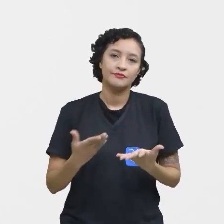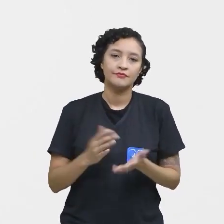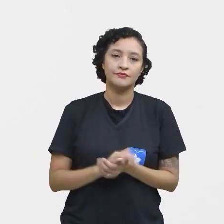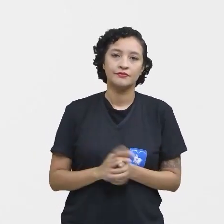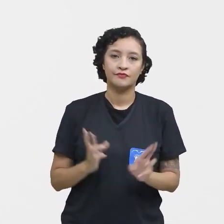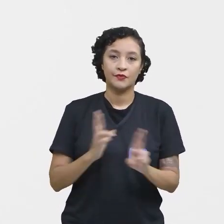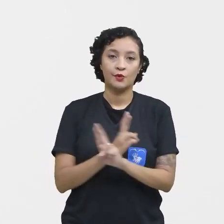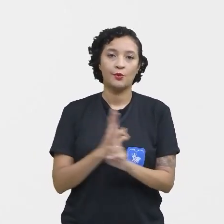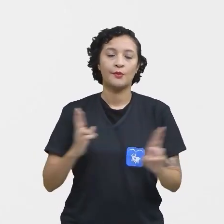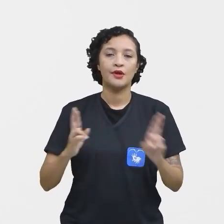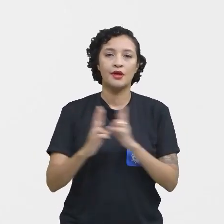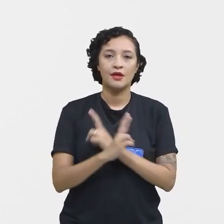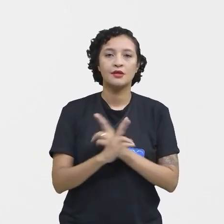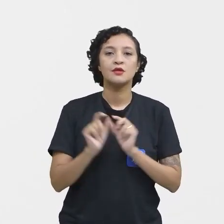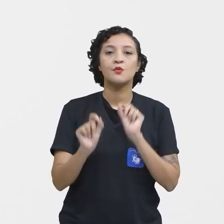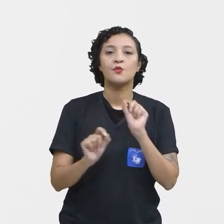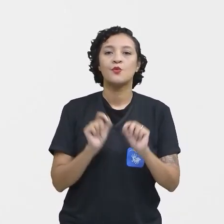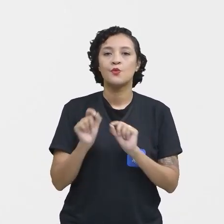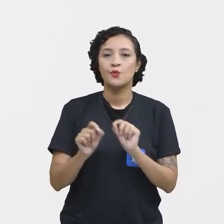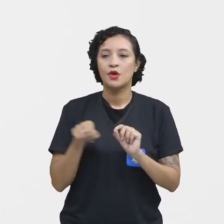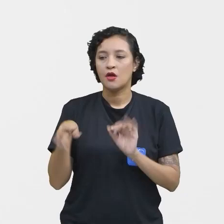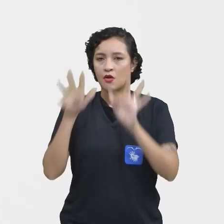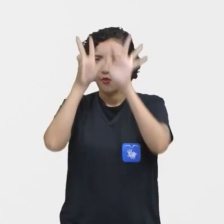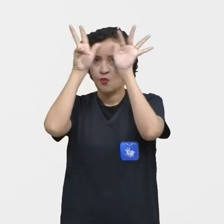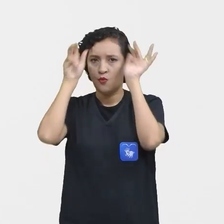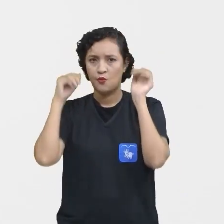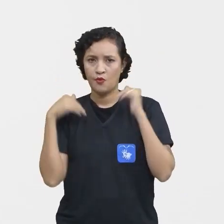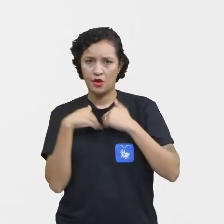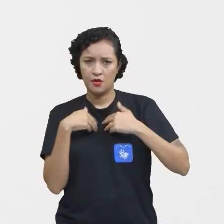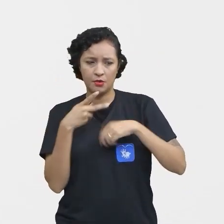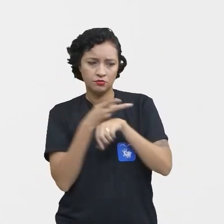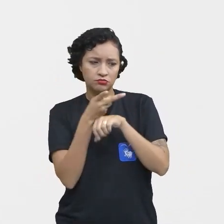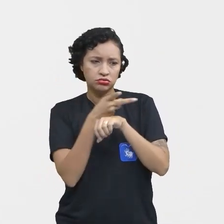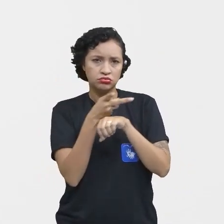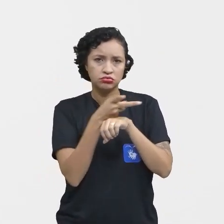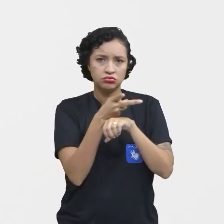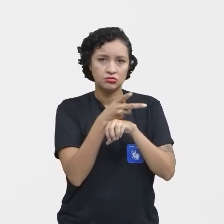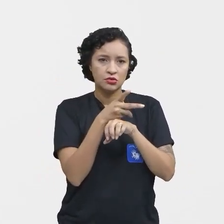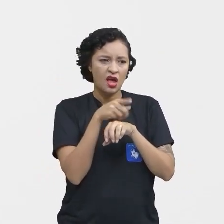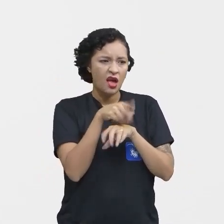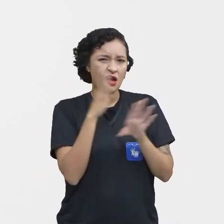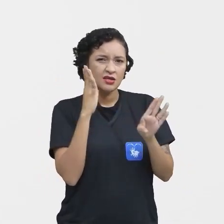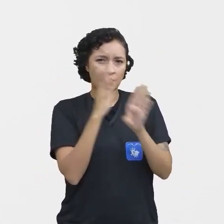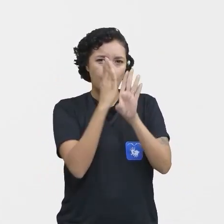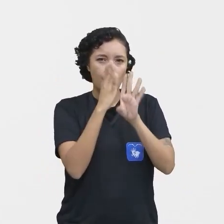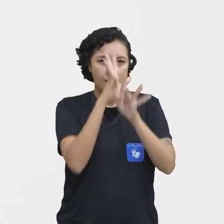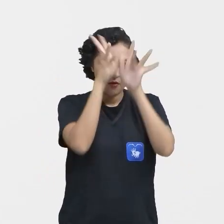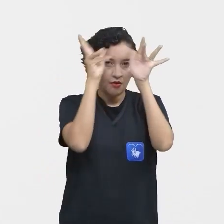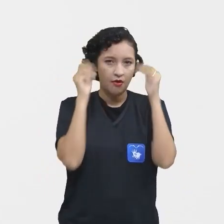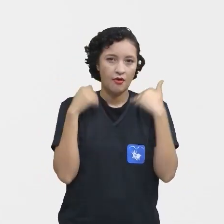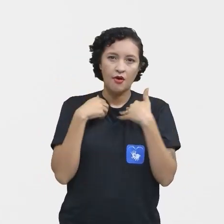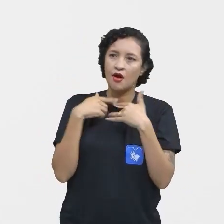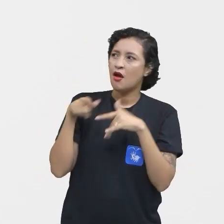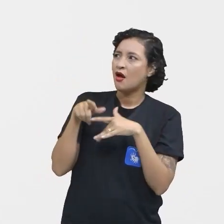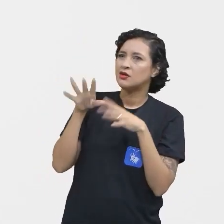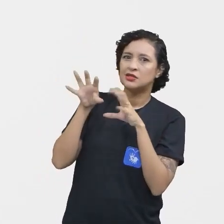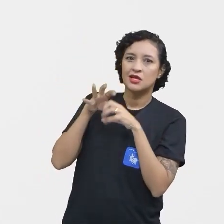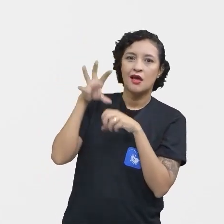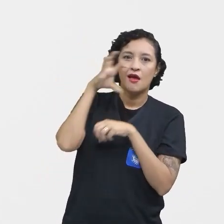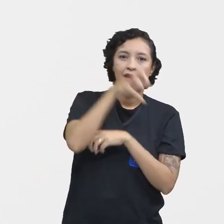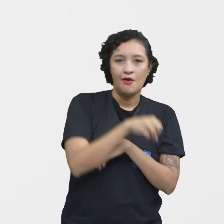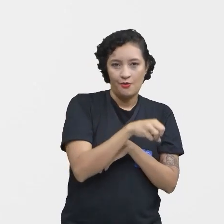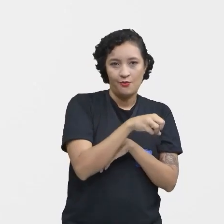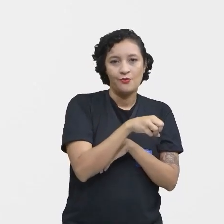relação em que um animal predador caça, mata e se alimenta de outro animal preso, de uma espécie